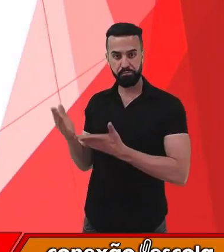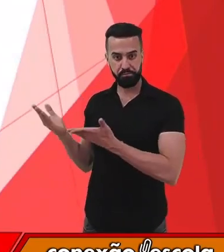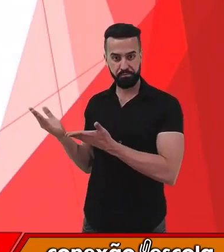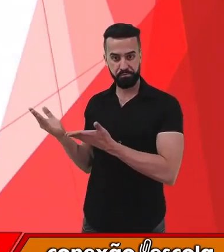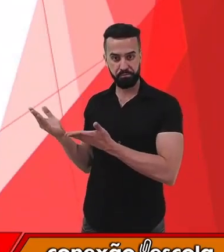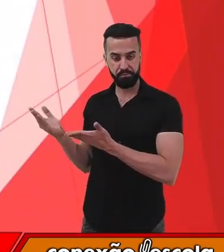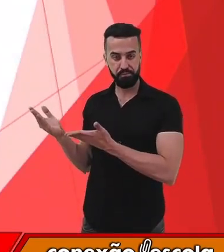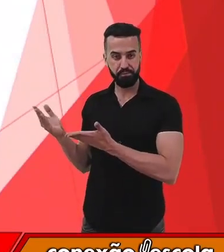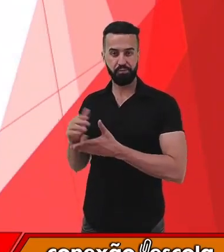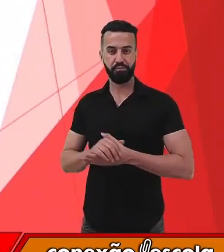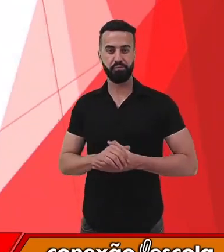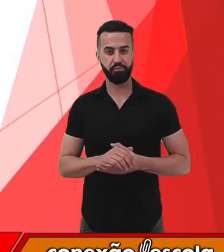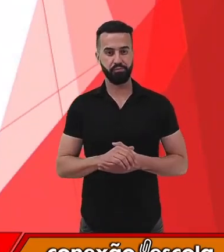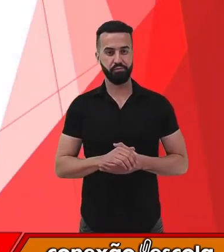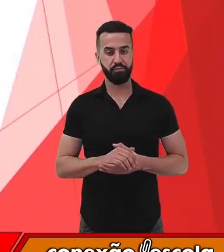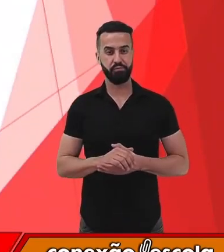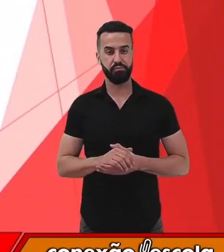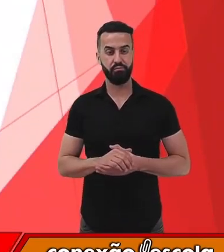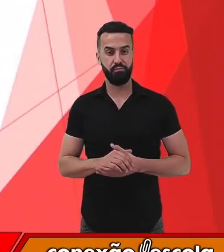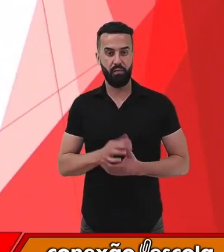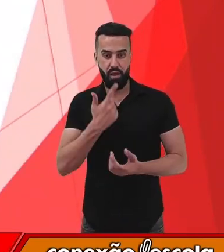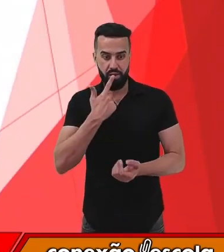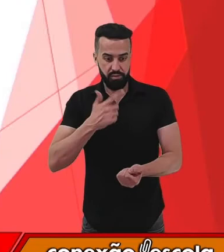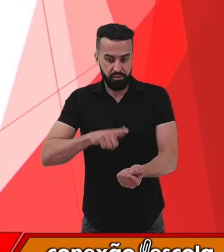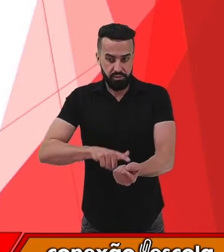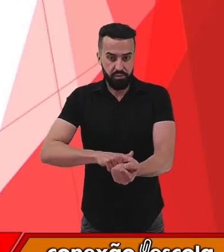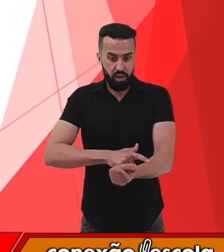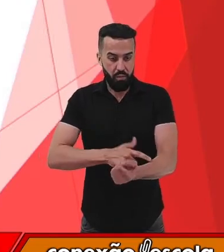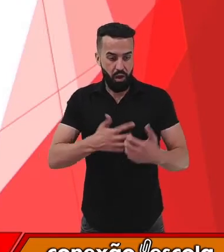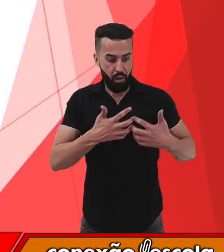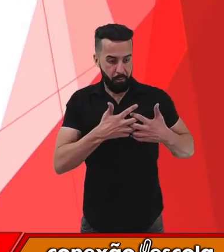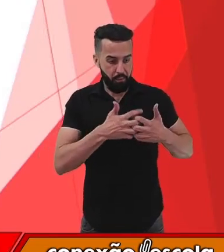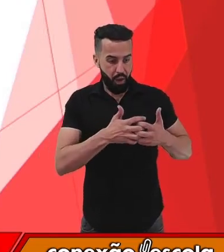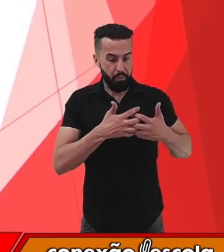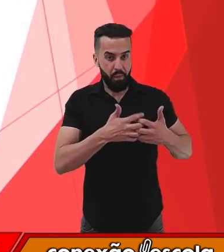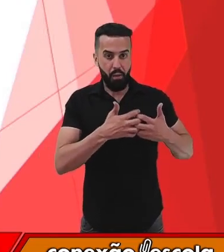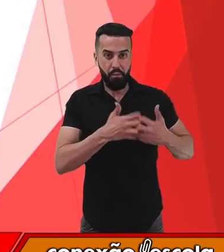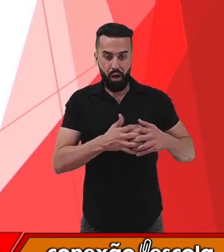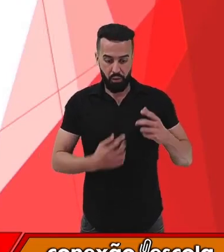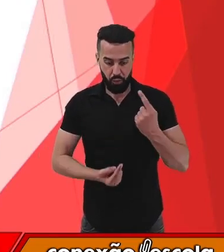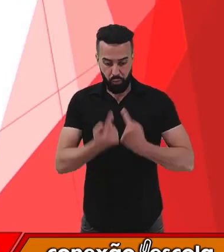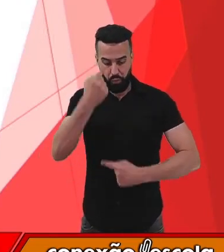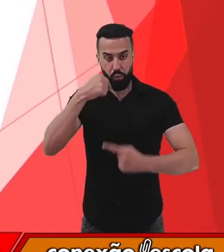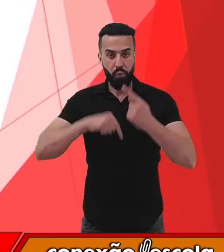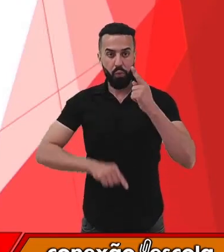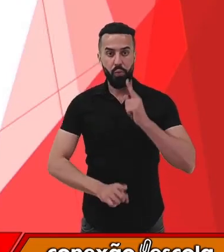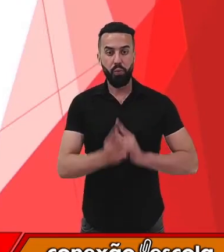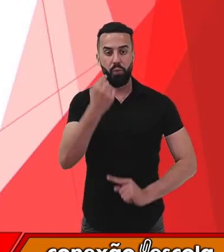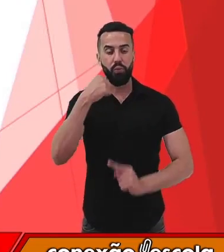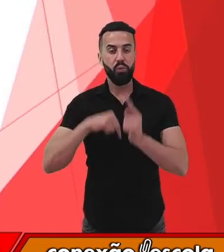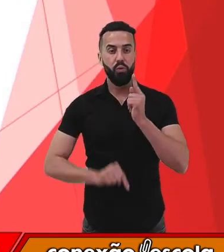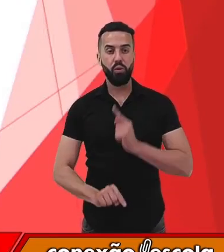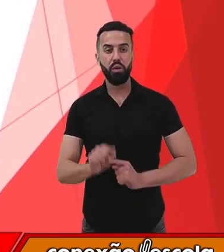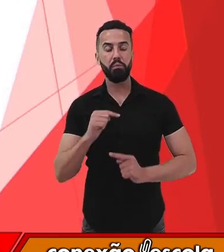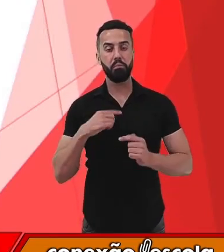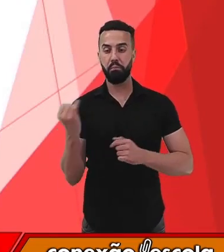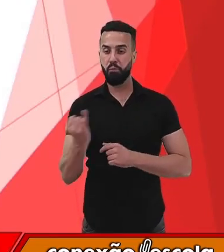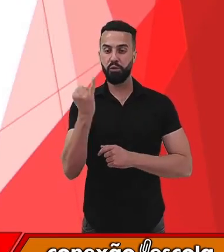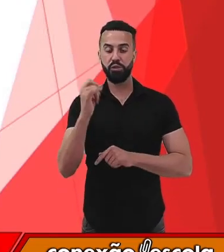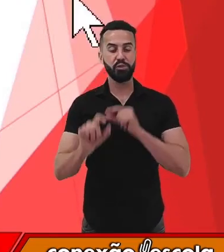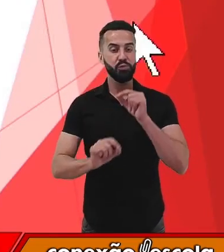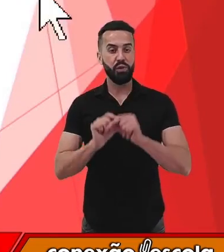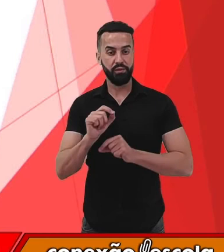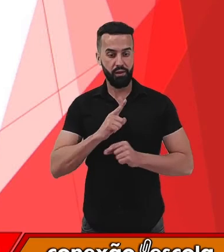O sistema cardiovascular tem uma função muito interessante em todo esse processo. Ele é formado pelo